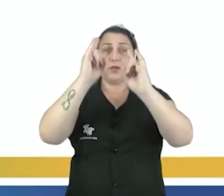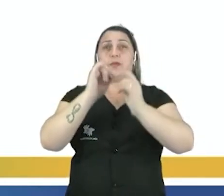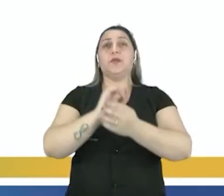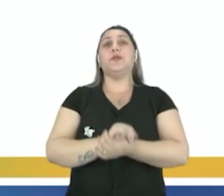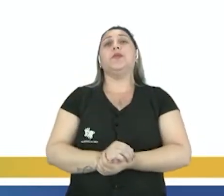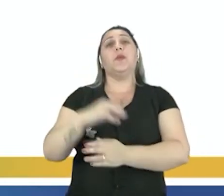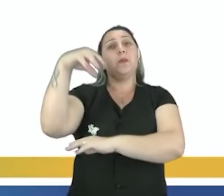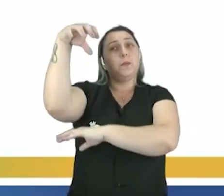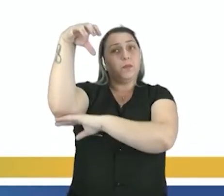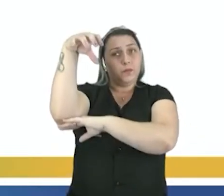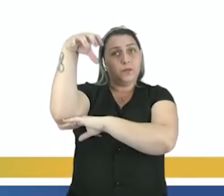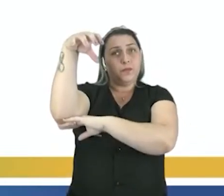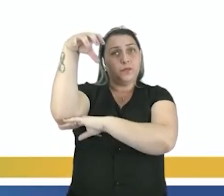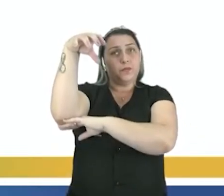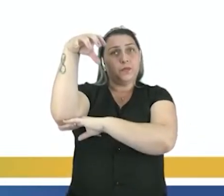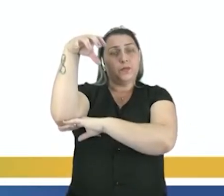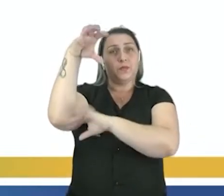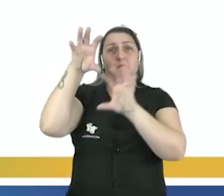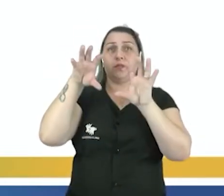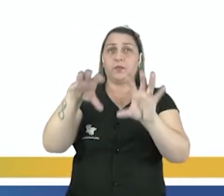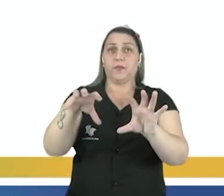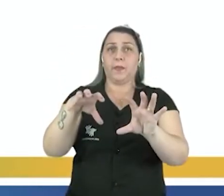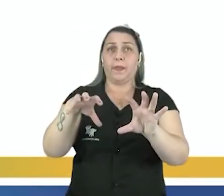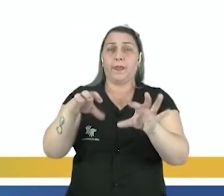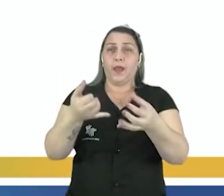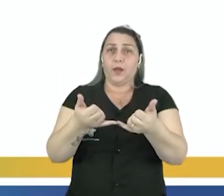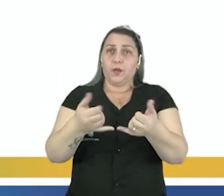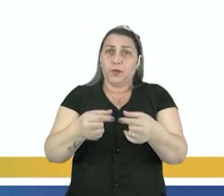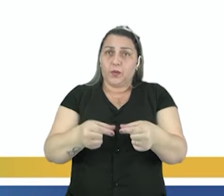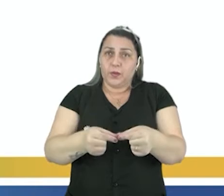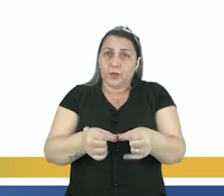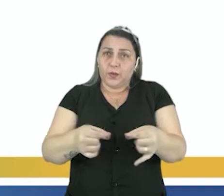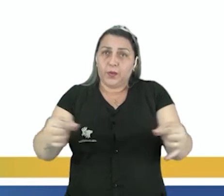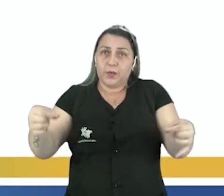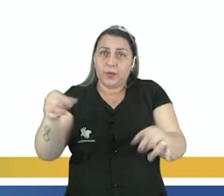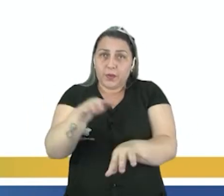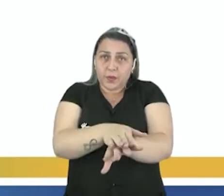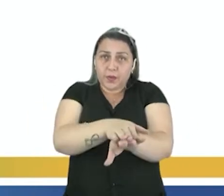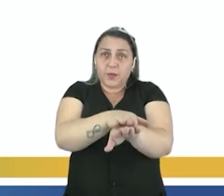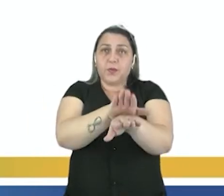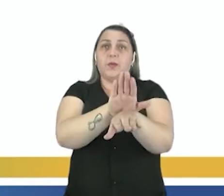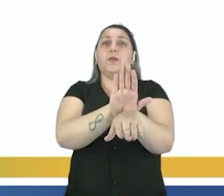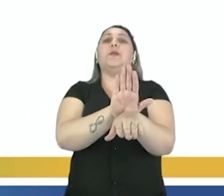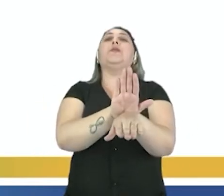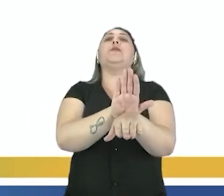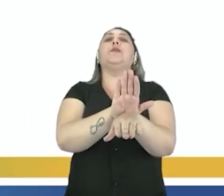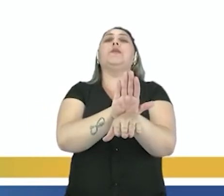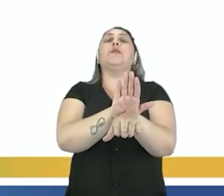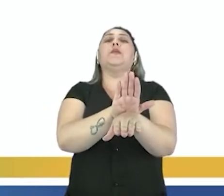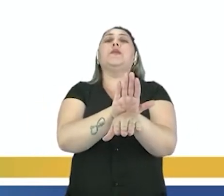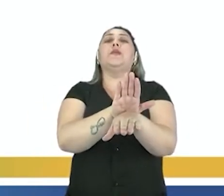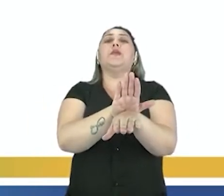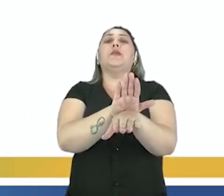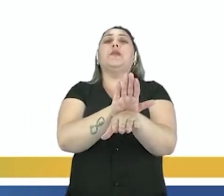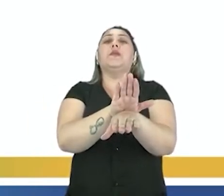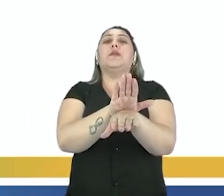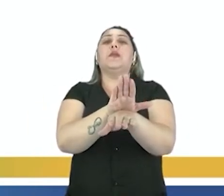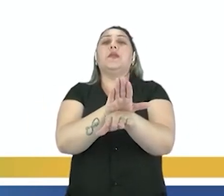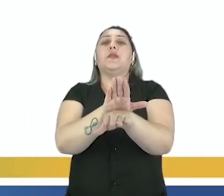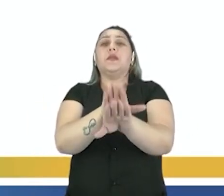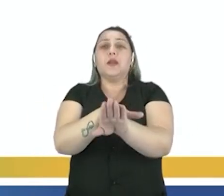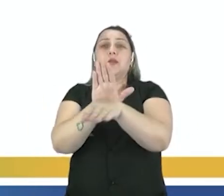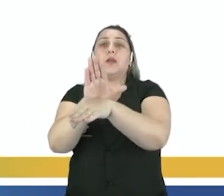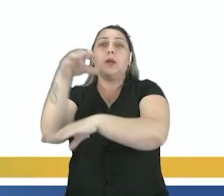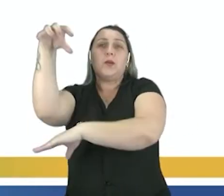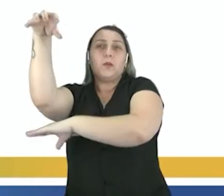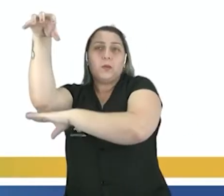altura do poste, assim como o comprimento da sombra do prédio vai estar para o comprimento da sombra do poste. Então